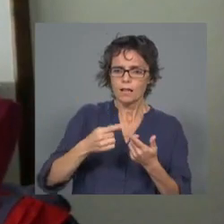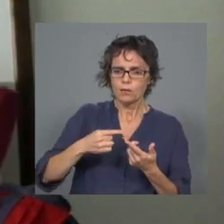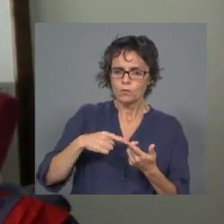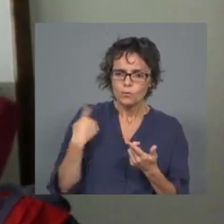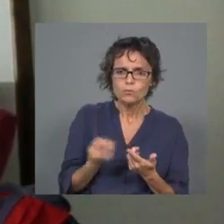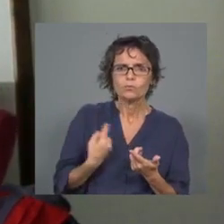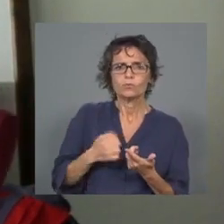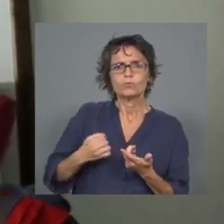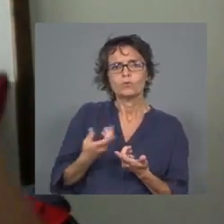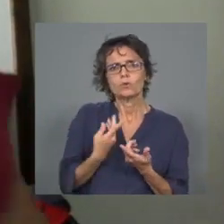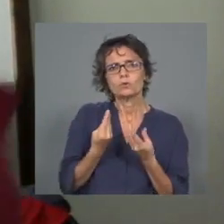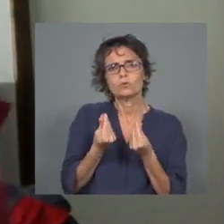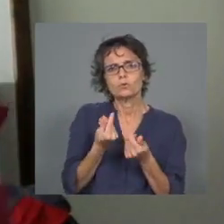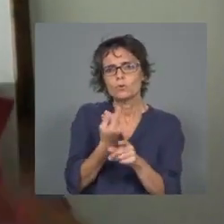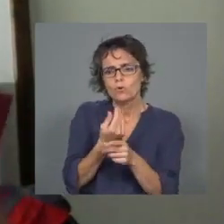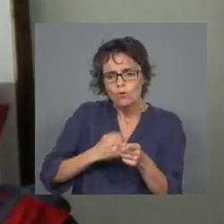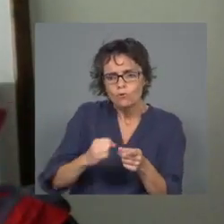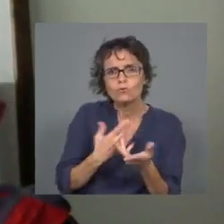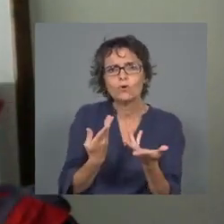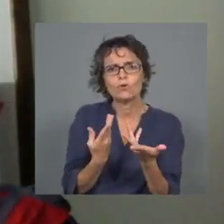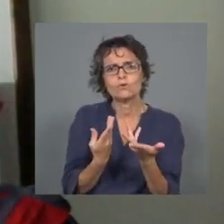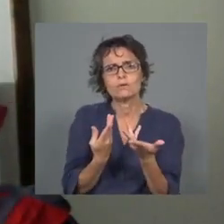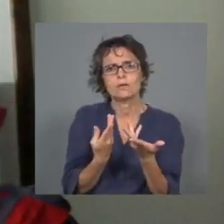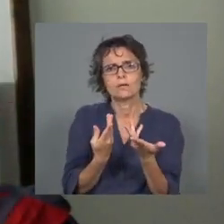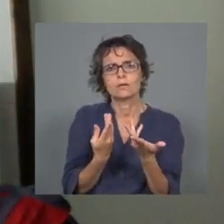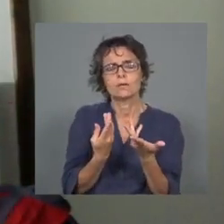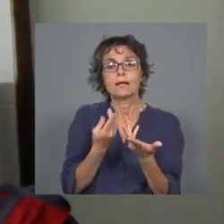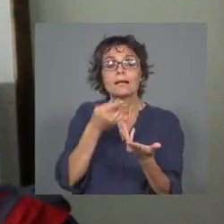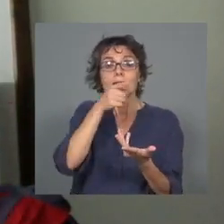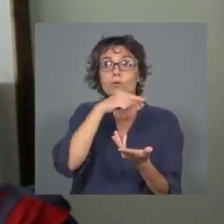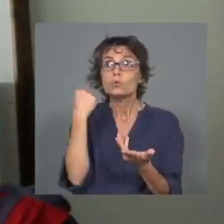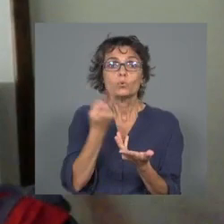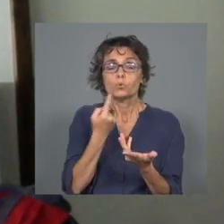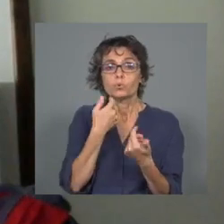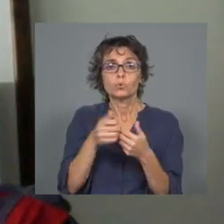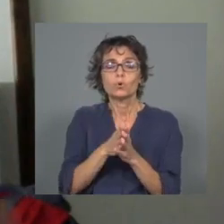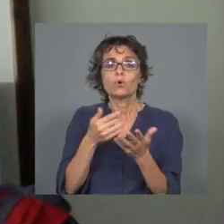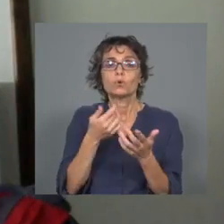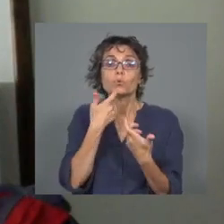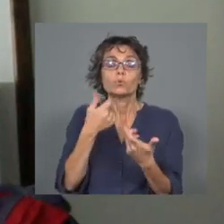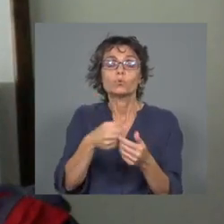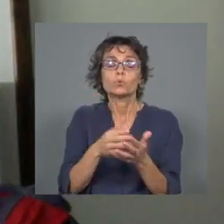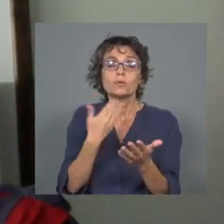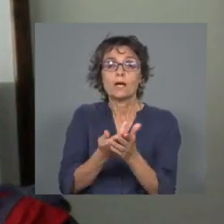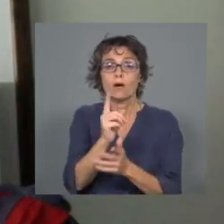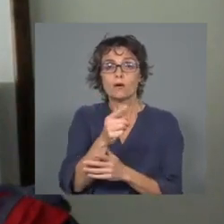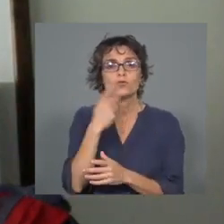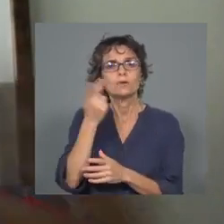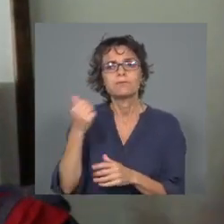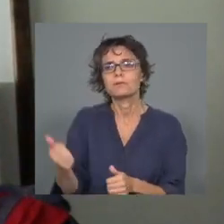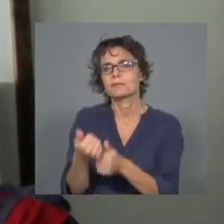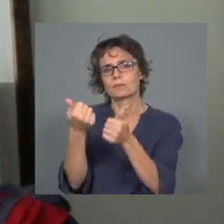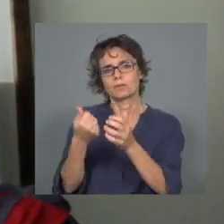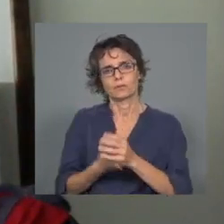como bens comuns, como bens que podem de facto concorrer para que todos tenhamos uma vida boa, uma vida